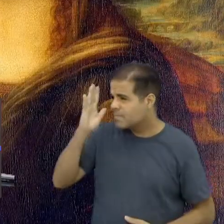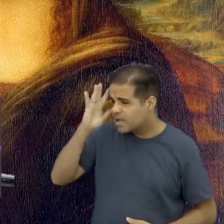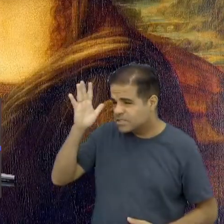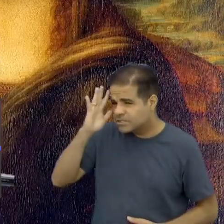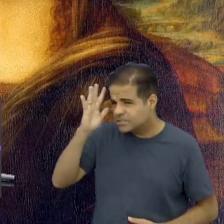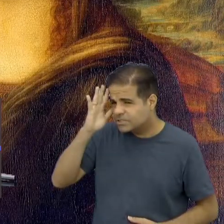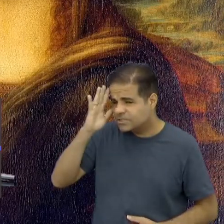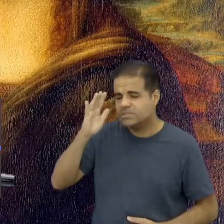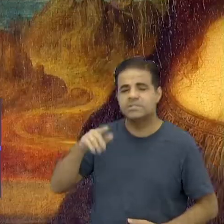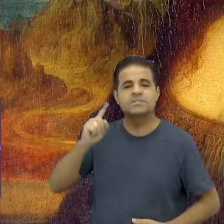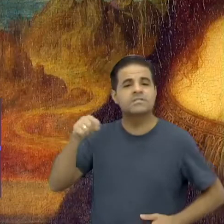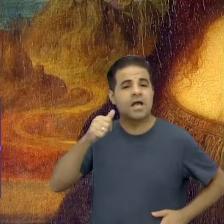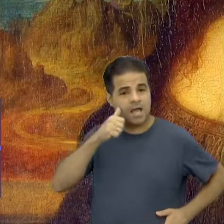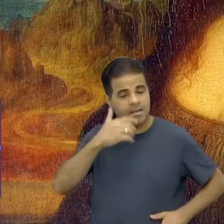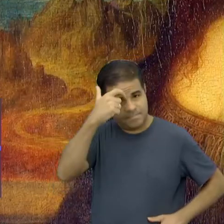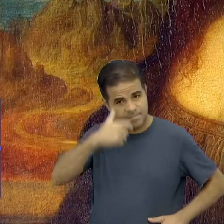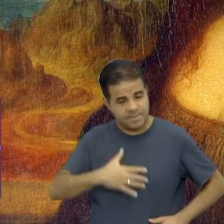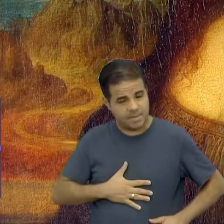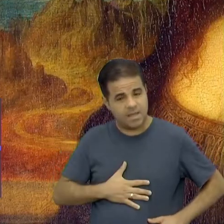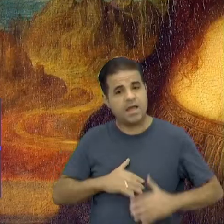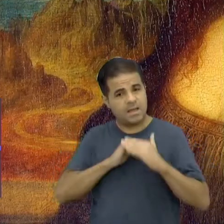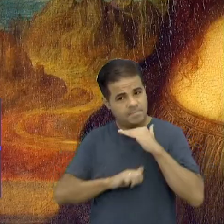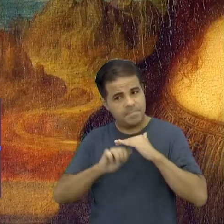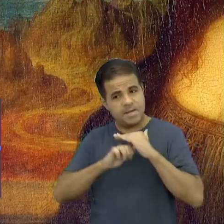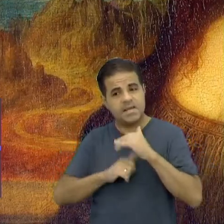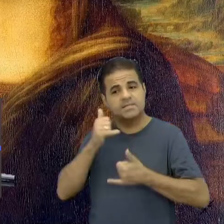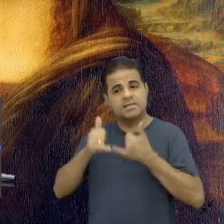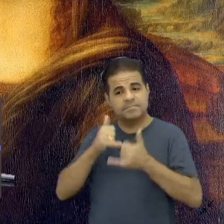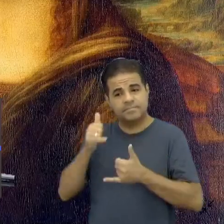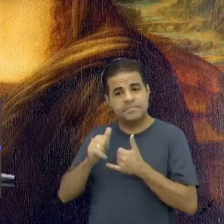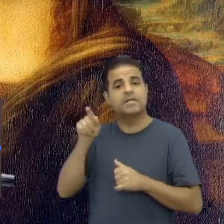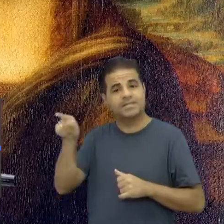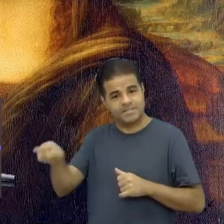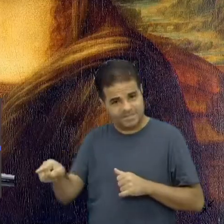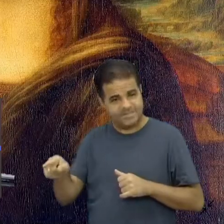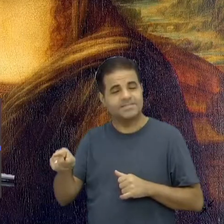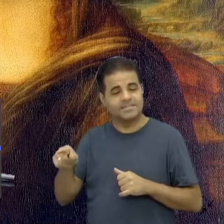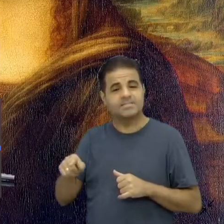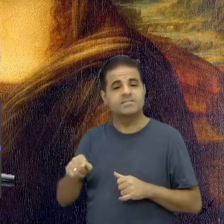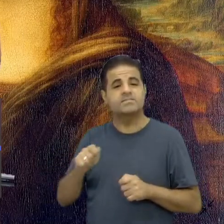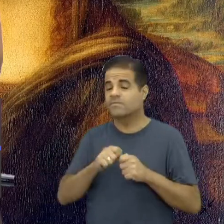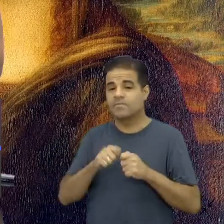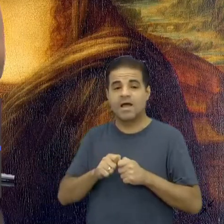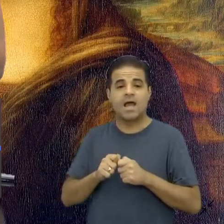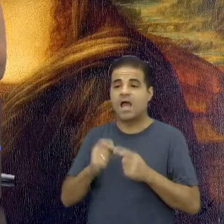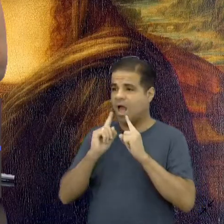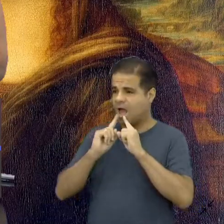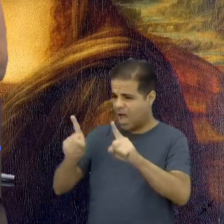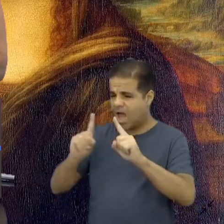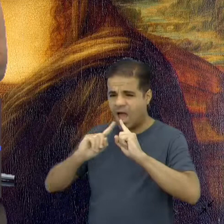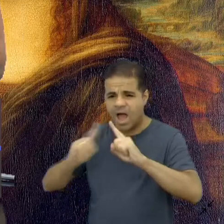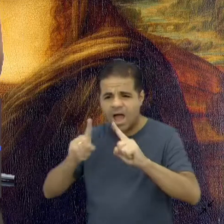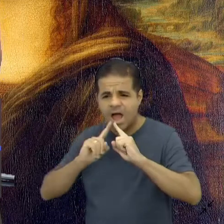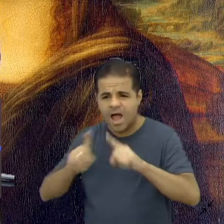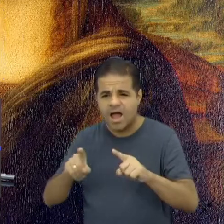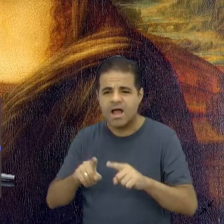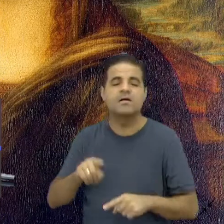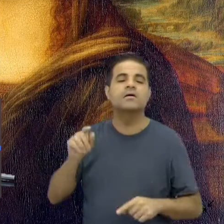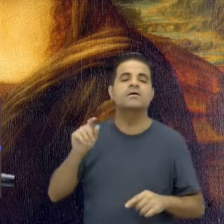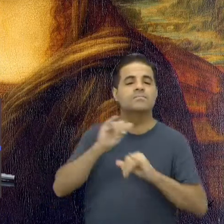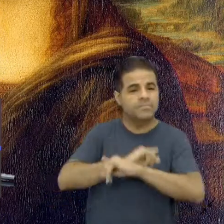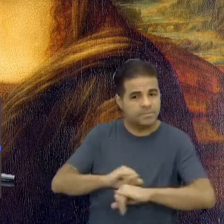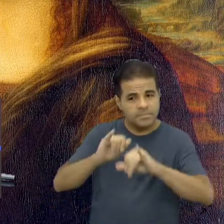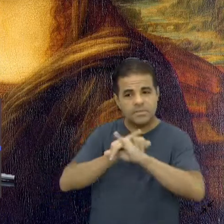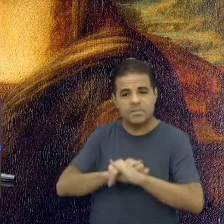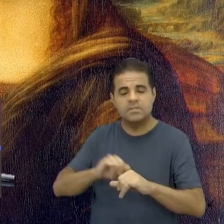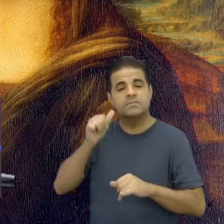Fernanda. E aí, a minha própria empresa brinca com, ou melhor, faz uma crítica com a propaganda que a